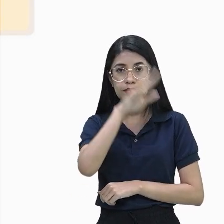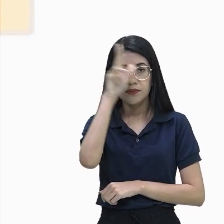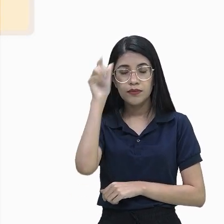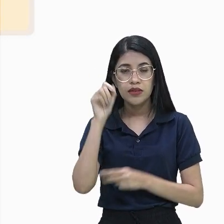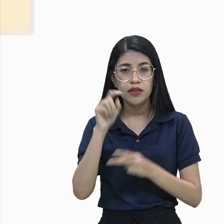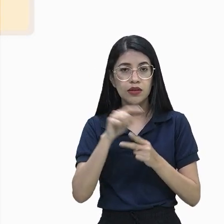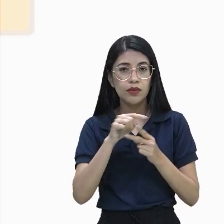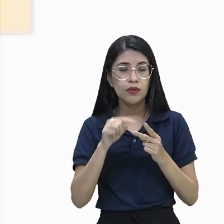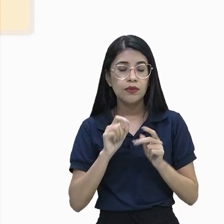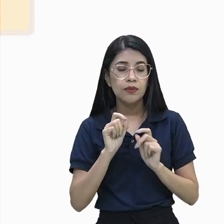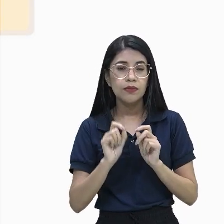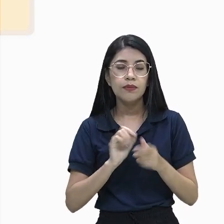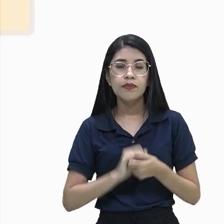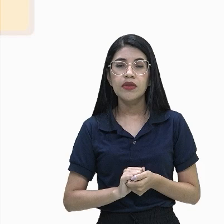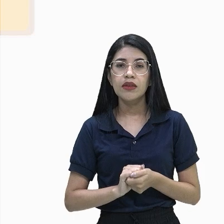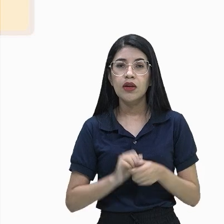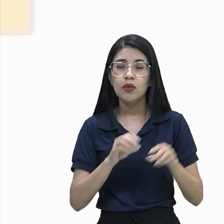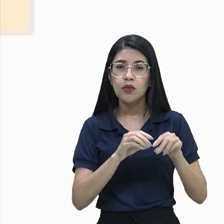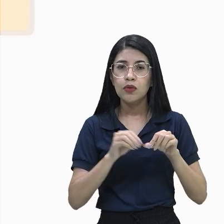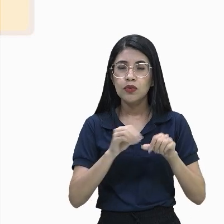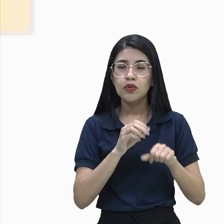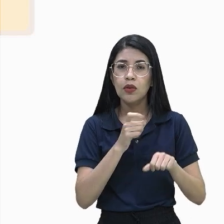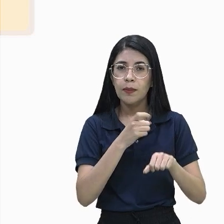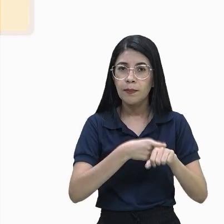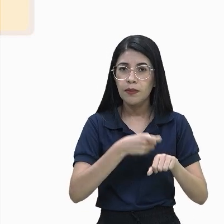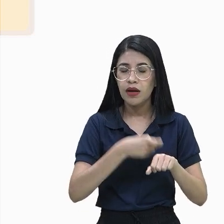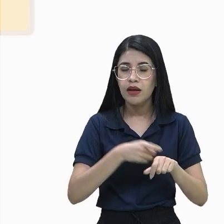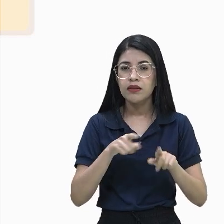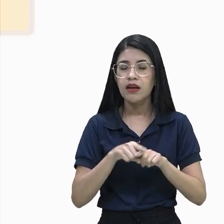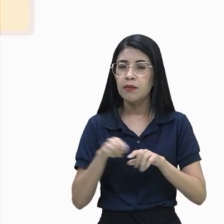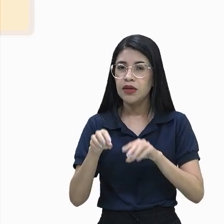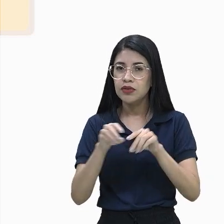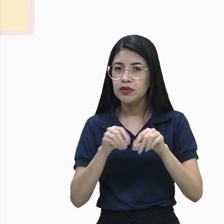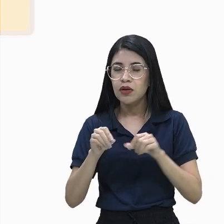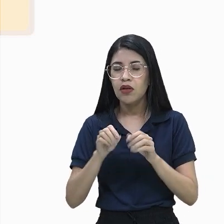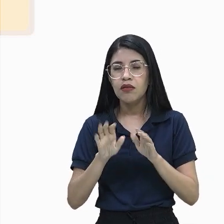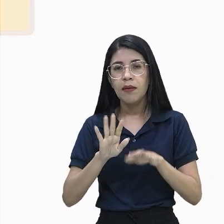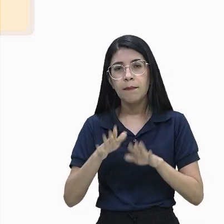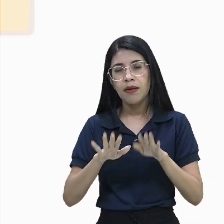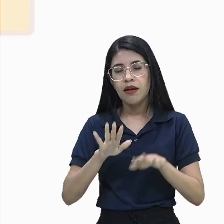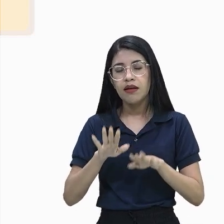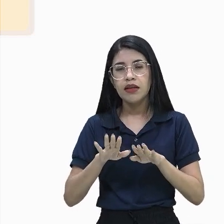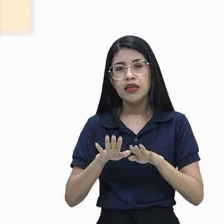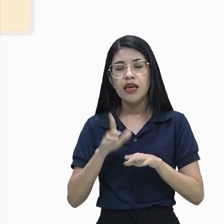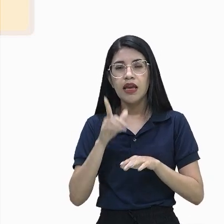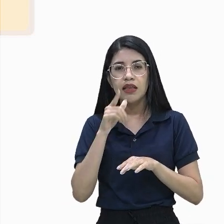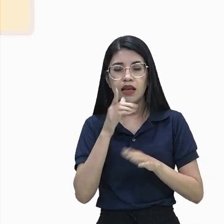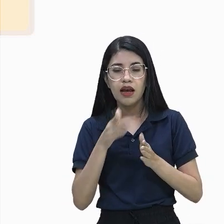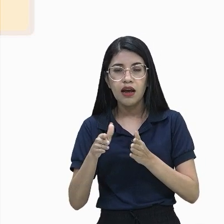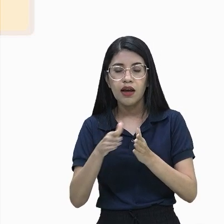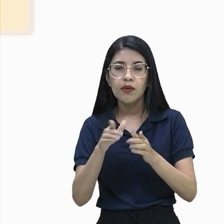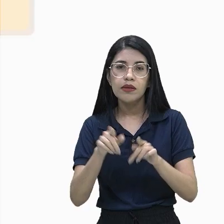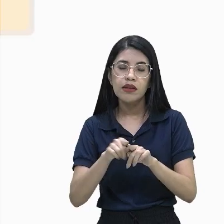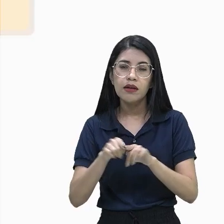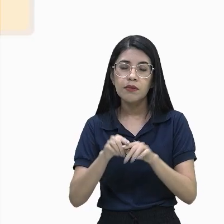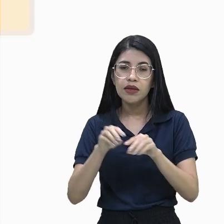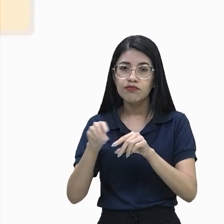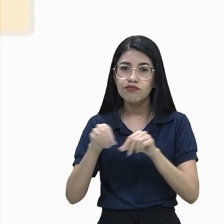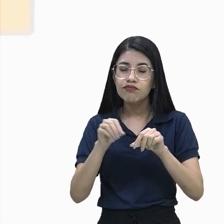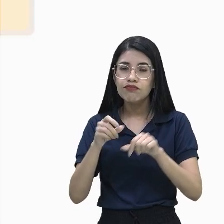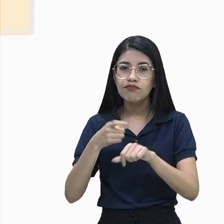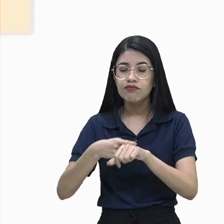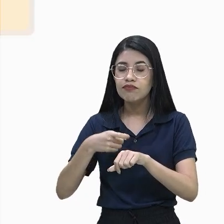dividir em solos de terra firme, solos de ambiente intermediário entre a várzea, né, e terra